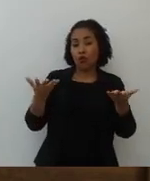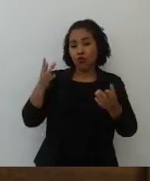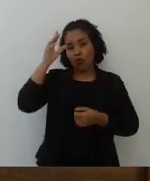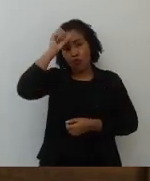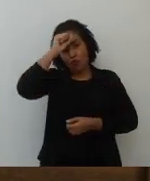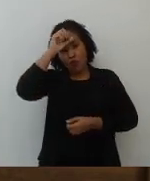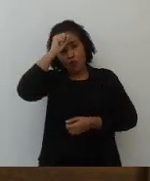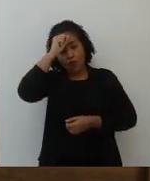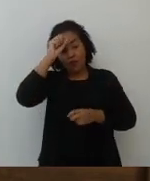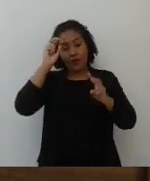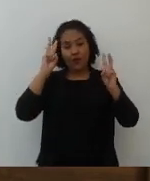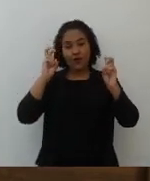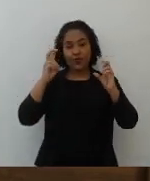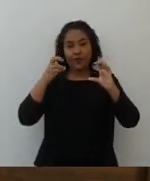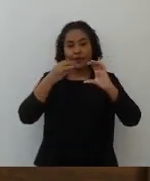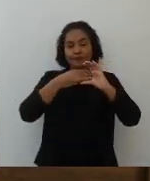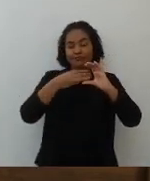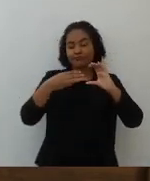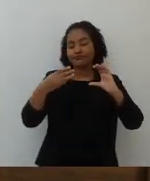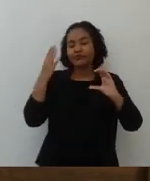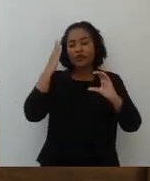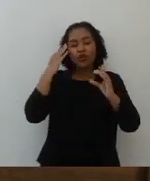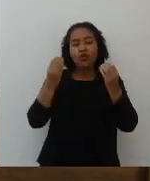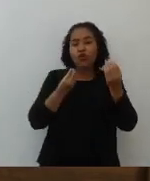o citoplasma. Espero que vocês tenham